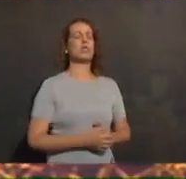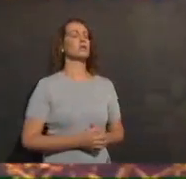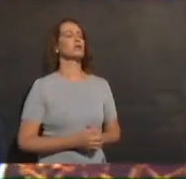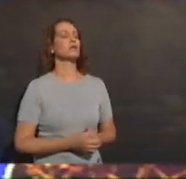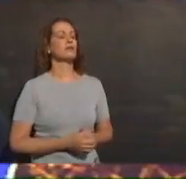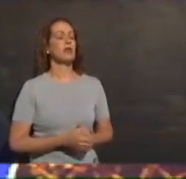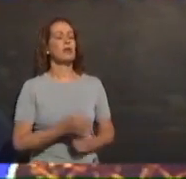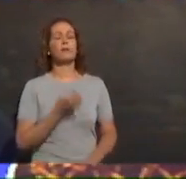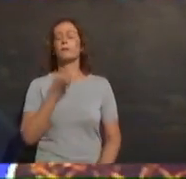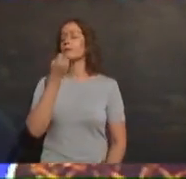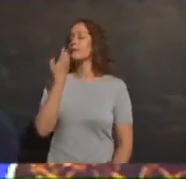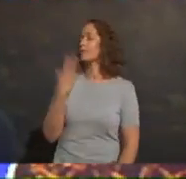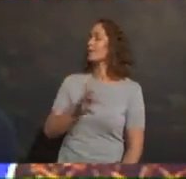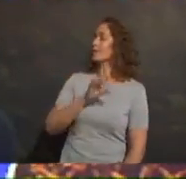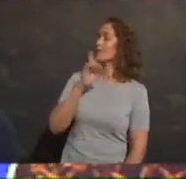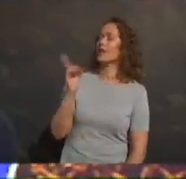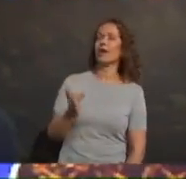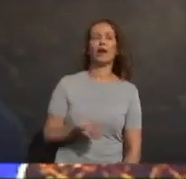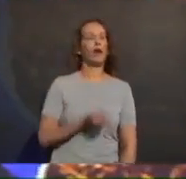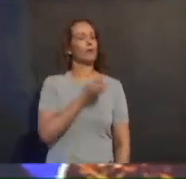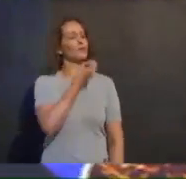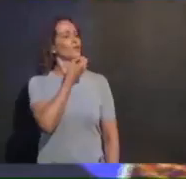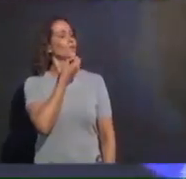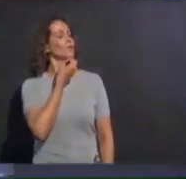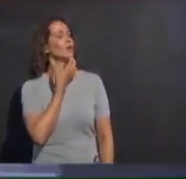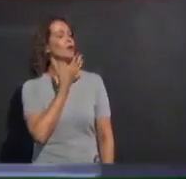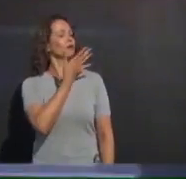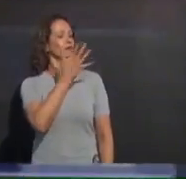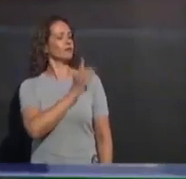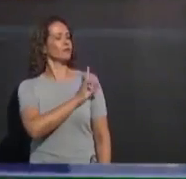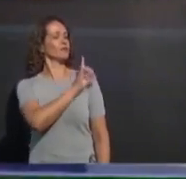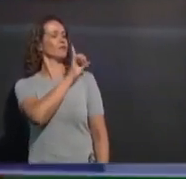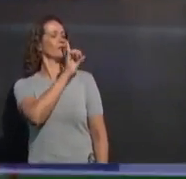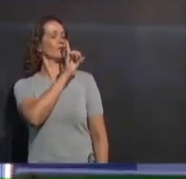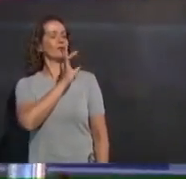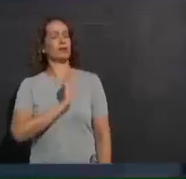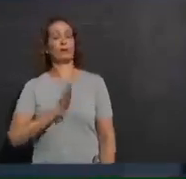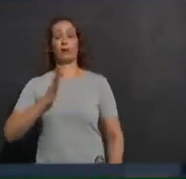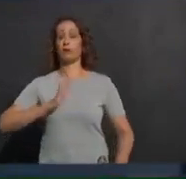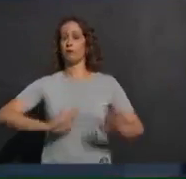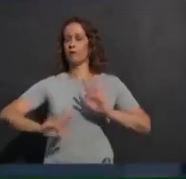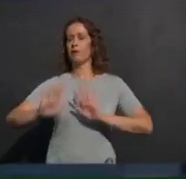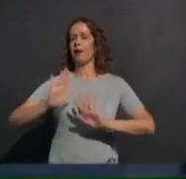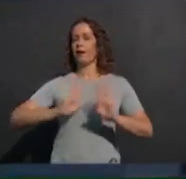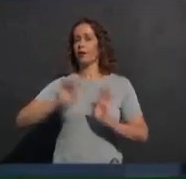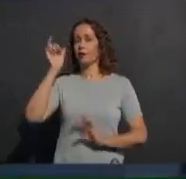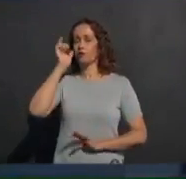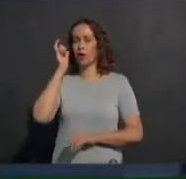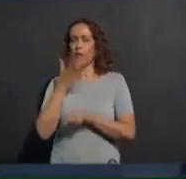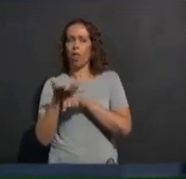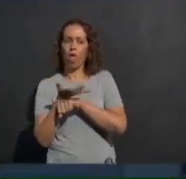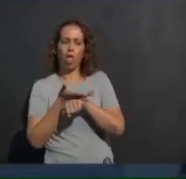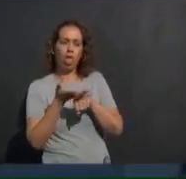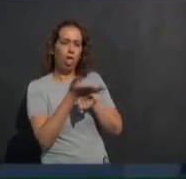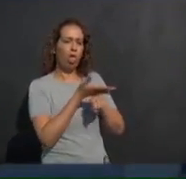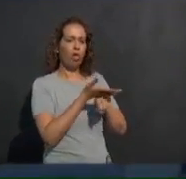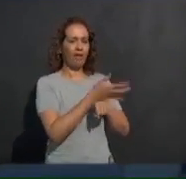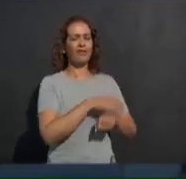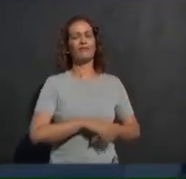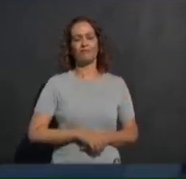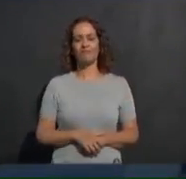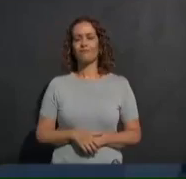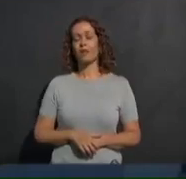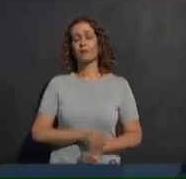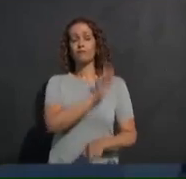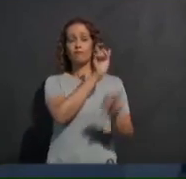O que mais a gente pode fazer pelo próximo? Fazer amigos, ajudar as pessoas. Liga para elas, manda mensagem do nada. Dá